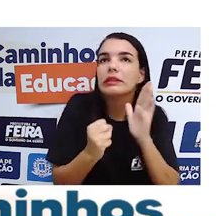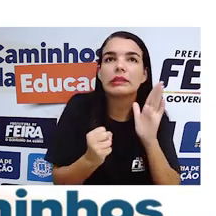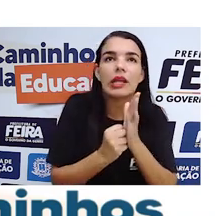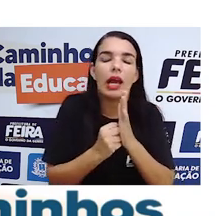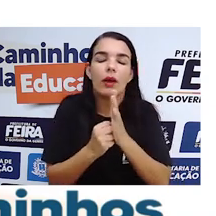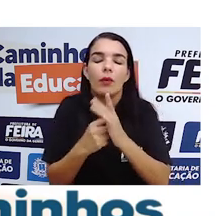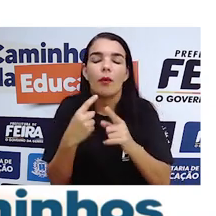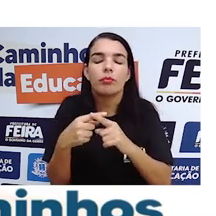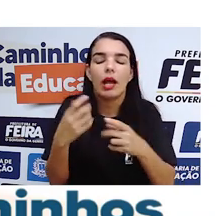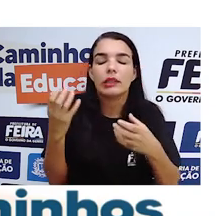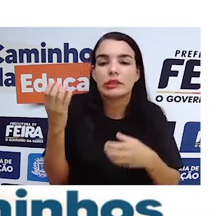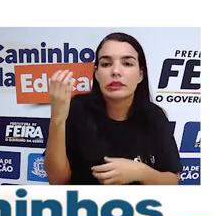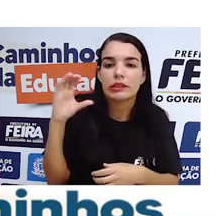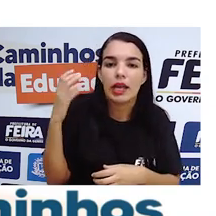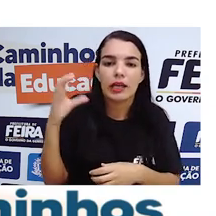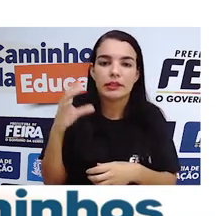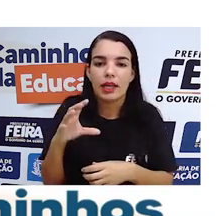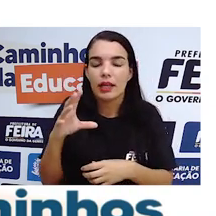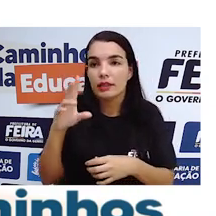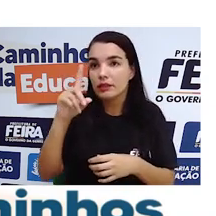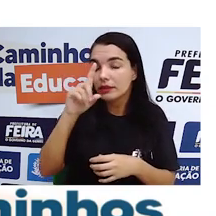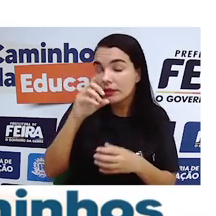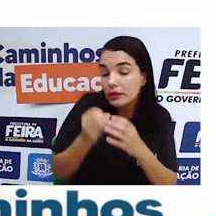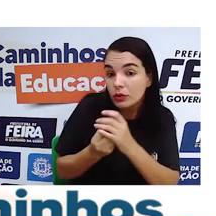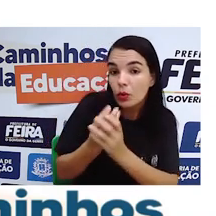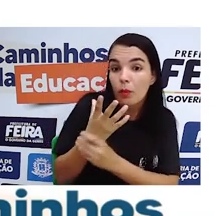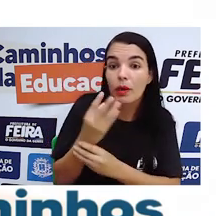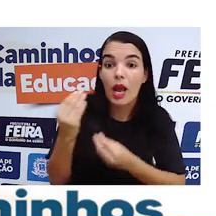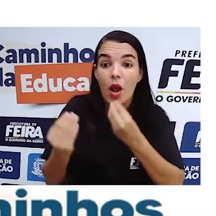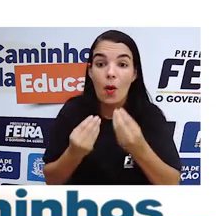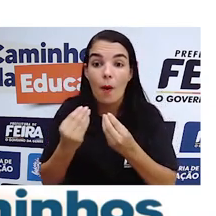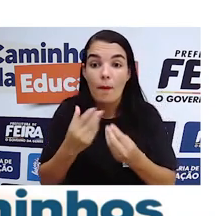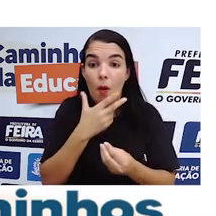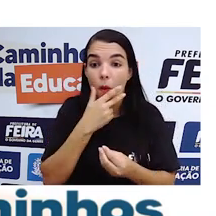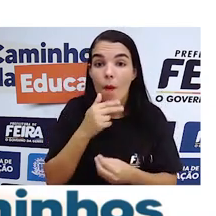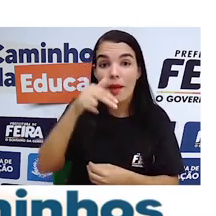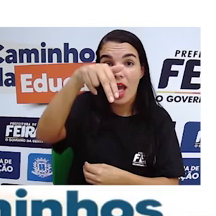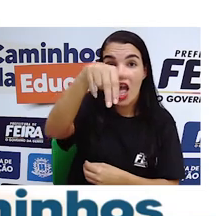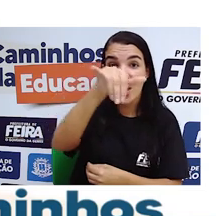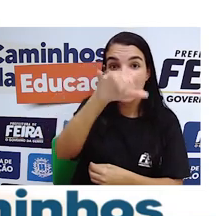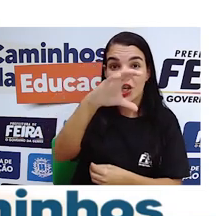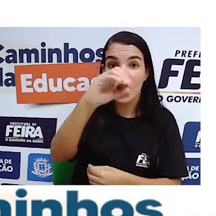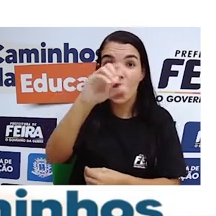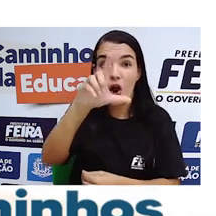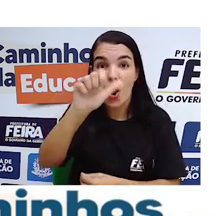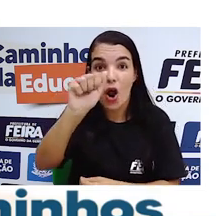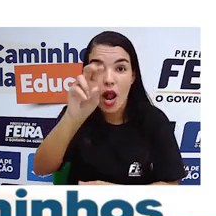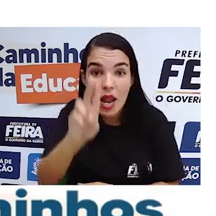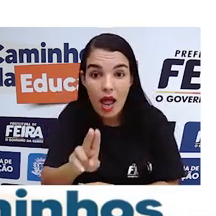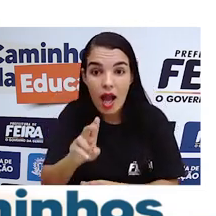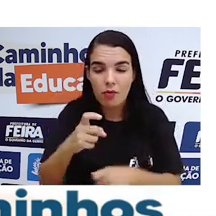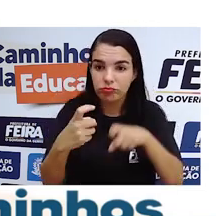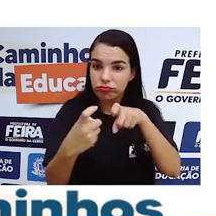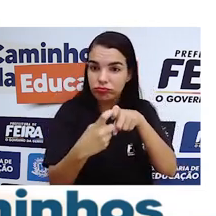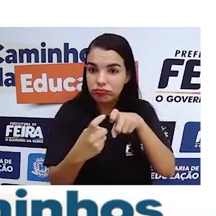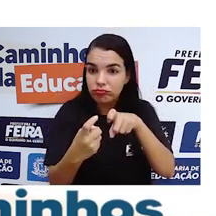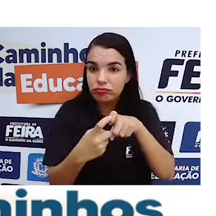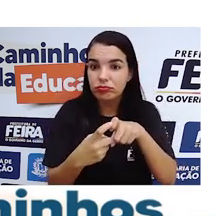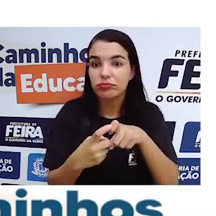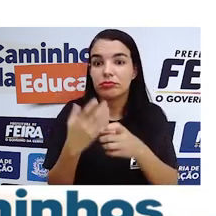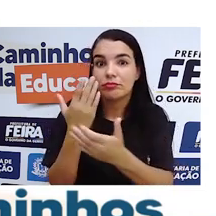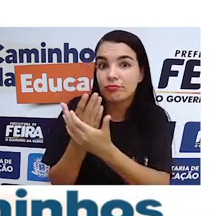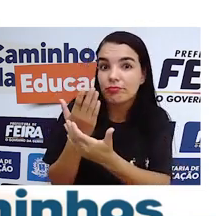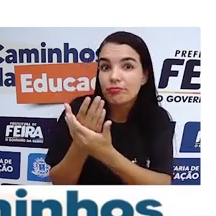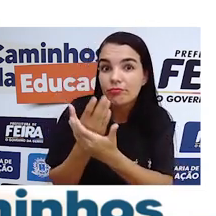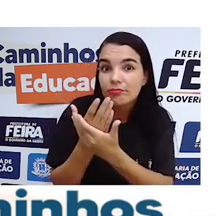ciência por trás das estações. Nicolau Botérico, parecido em 1473, mudou totalmente os